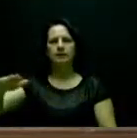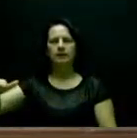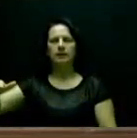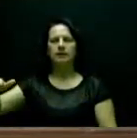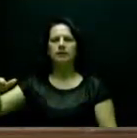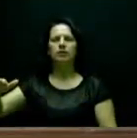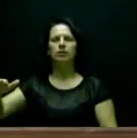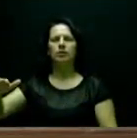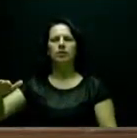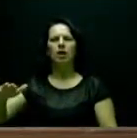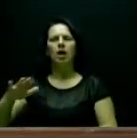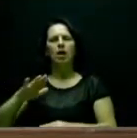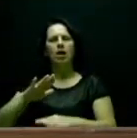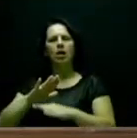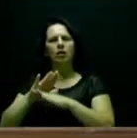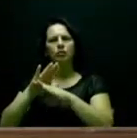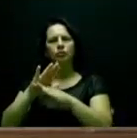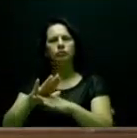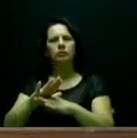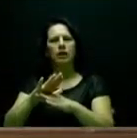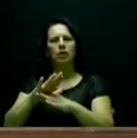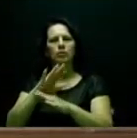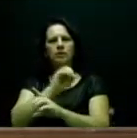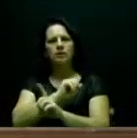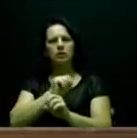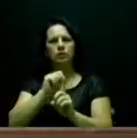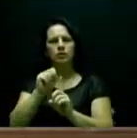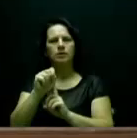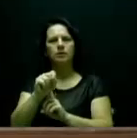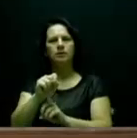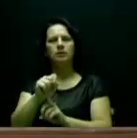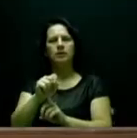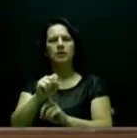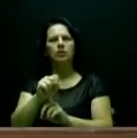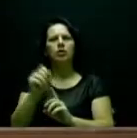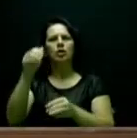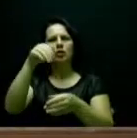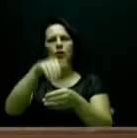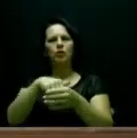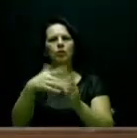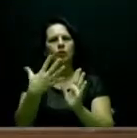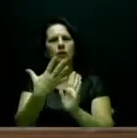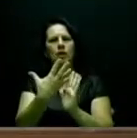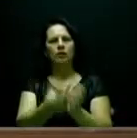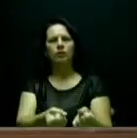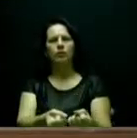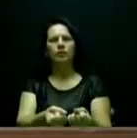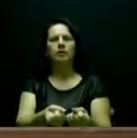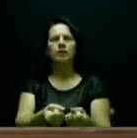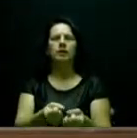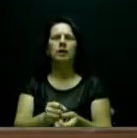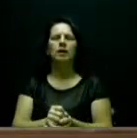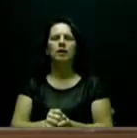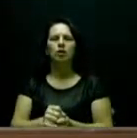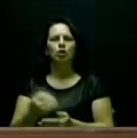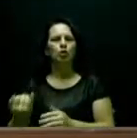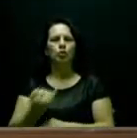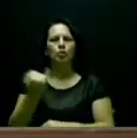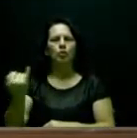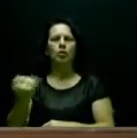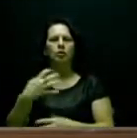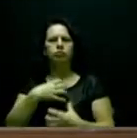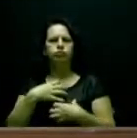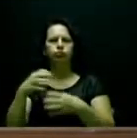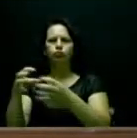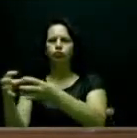que venham prestar serviço de assistência social, de atendimento, estarei votando favorável, e não importa se é situação